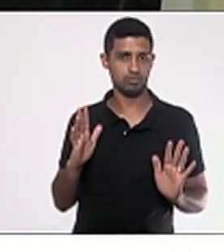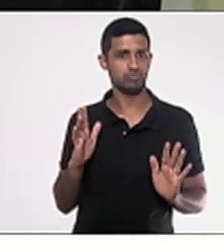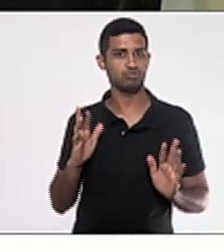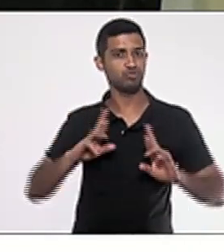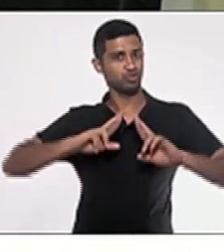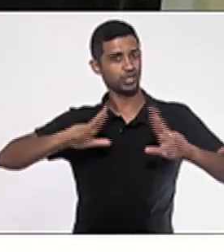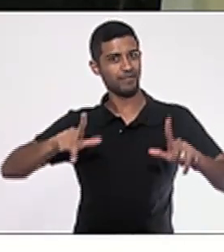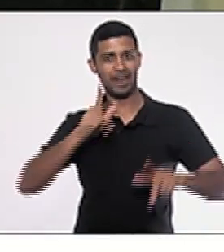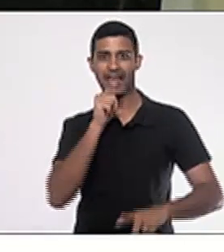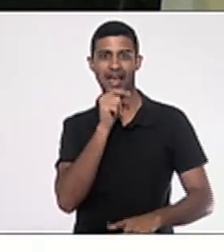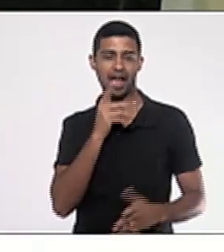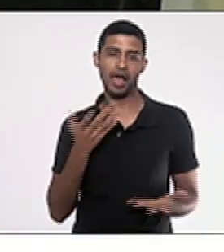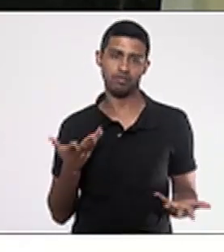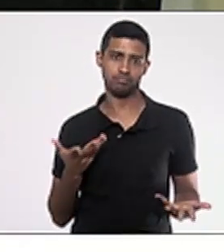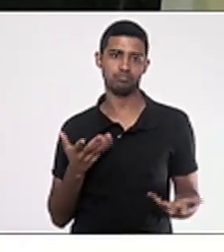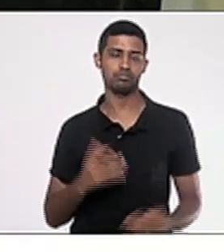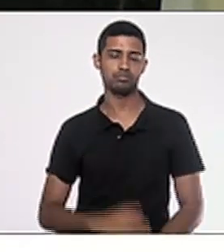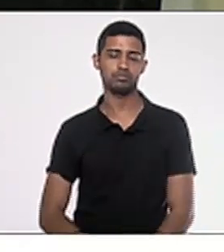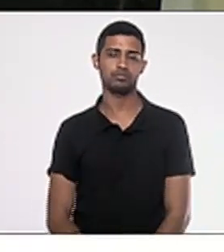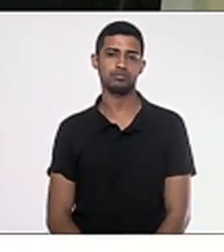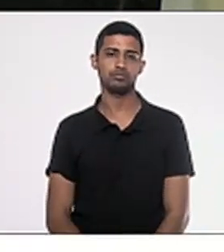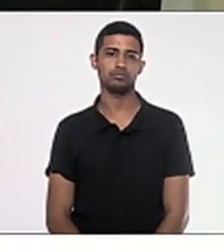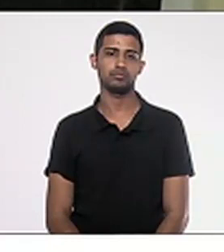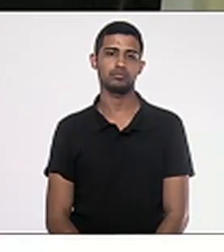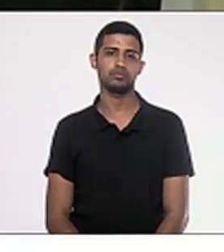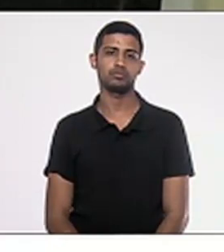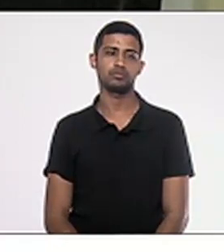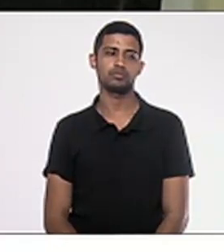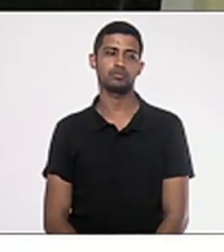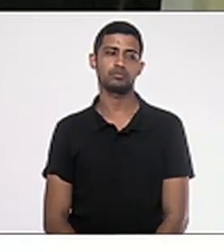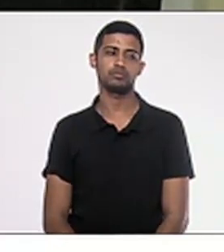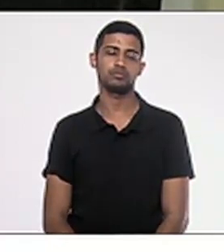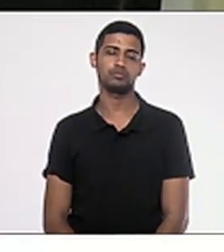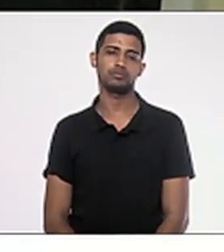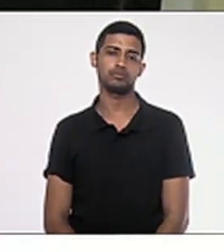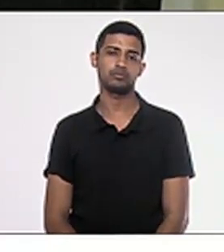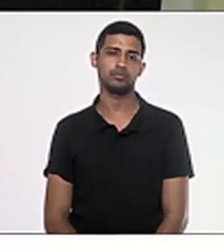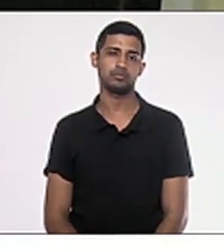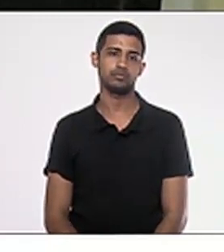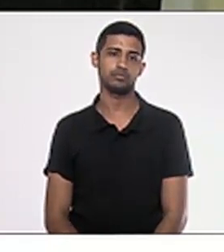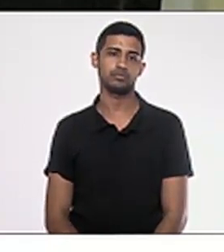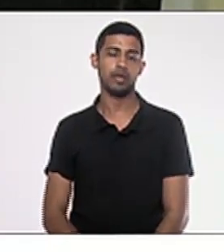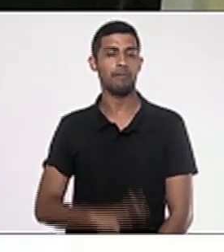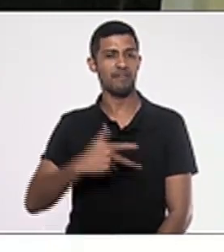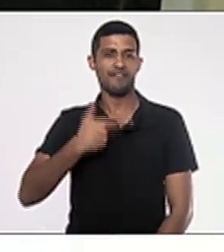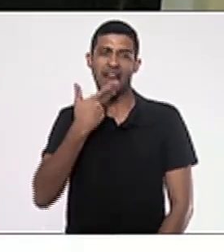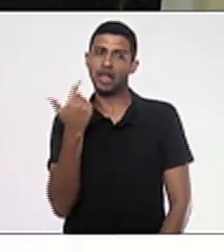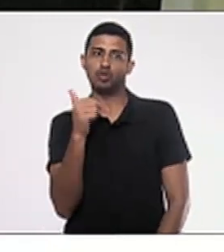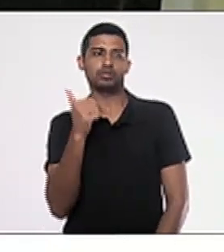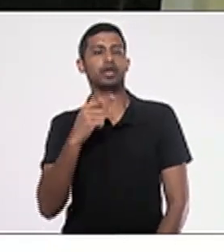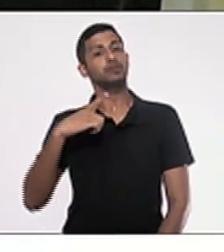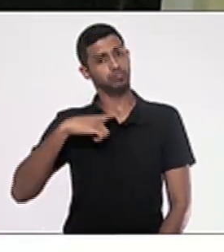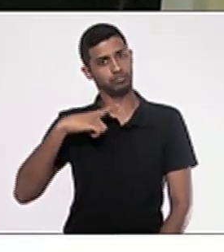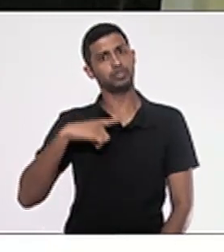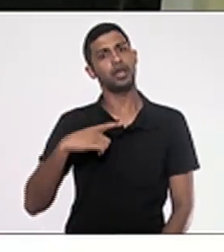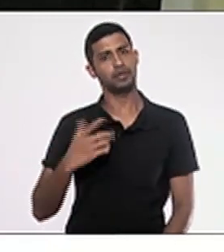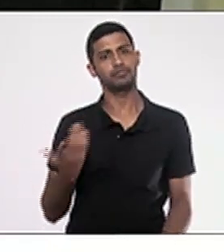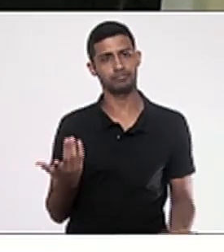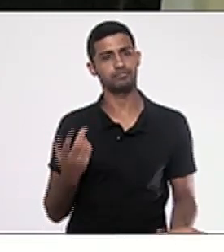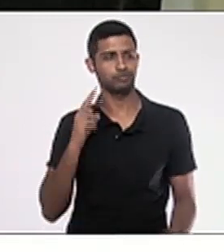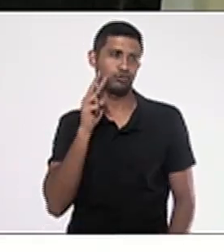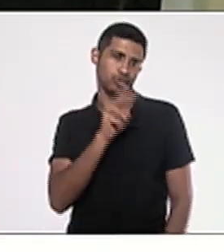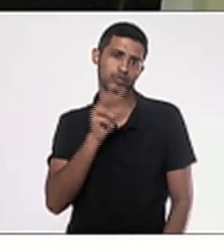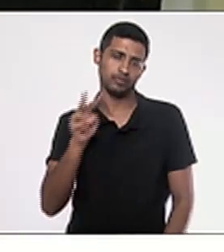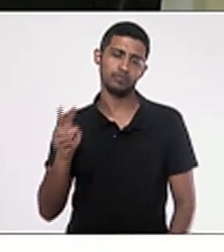de água, apesar de ser possível e acontecer também com frequência,